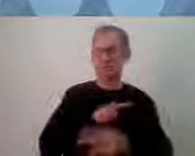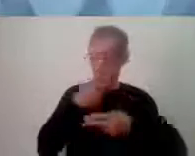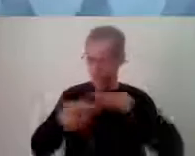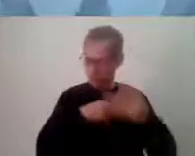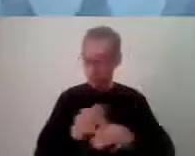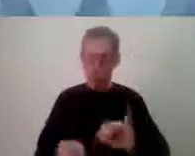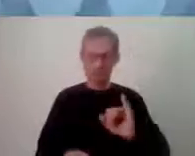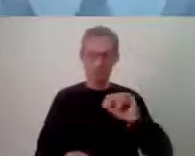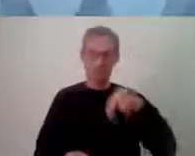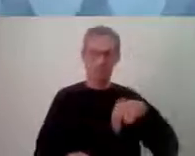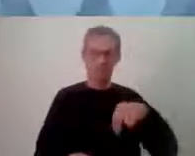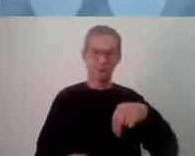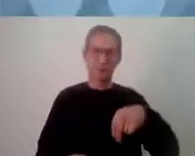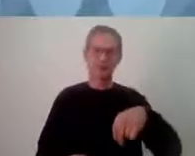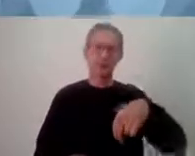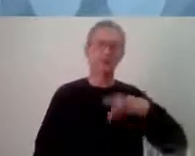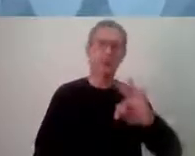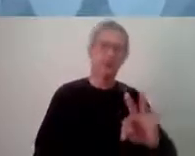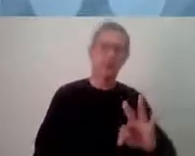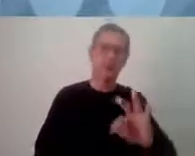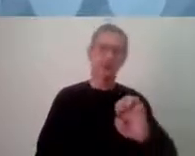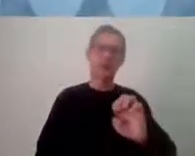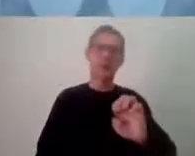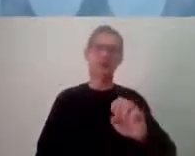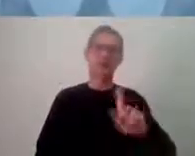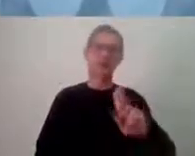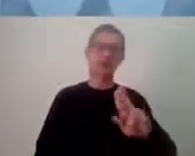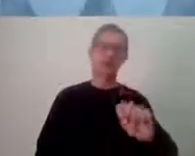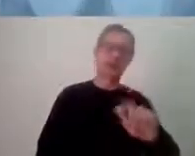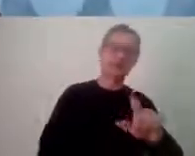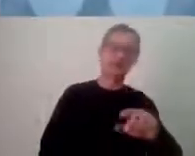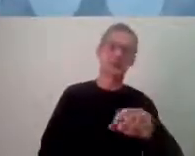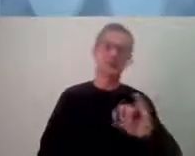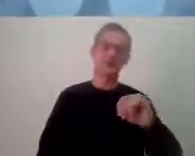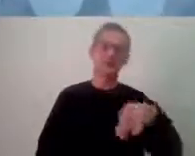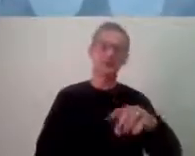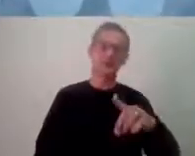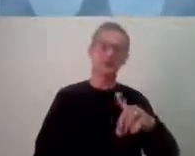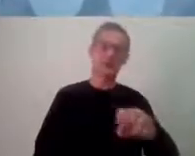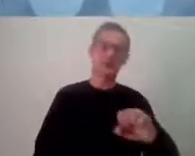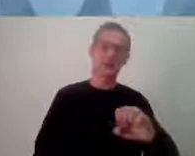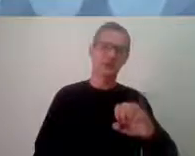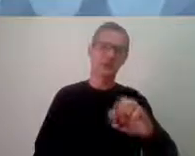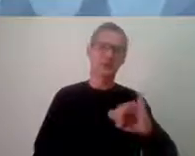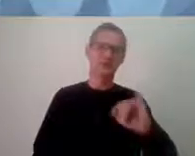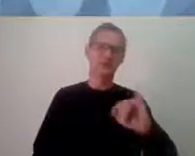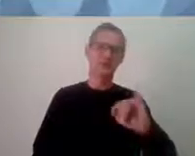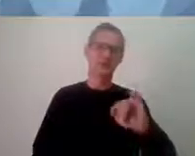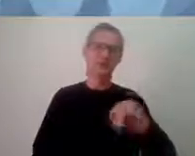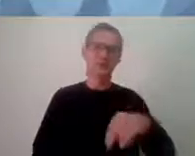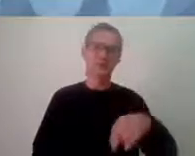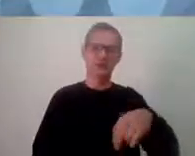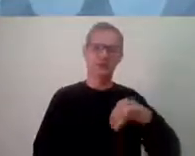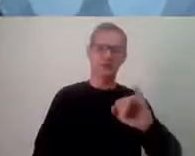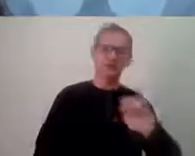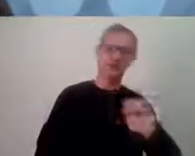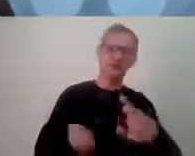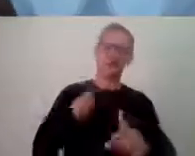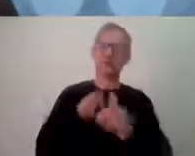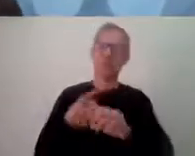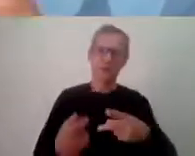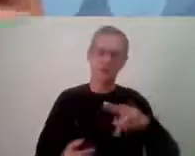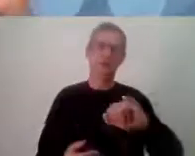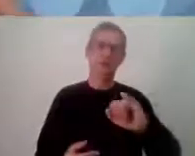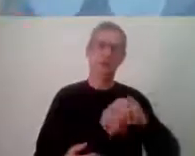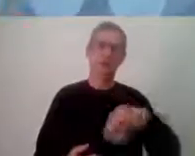nas integrais indefinidas, aí você vai pensar, tá, você falou que para a gente calcular uma integral indefinida, para a gente achar uma primitiva, eu tenho que